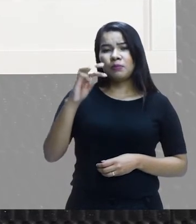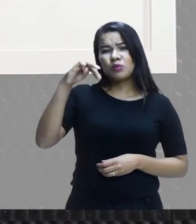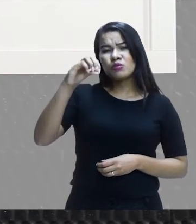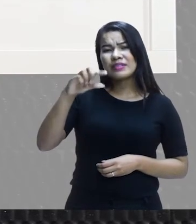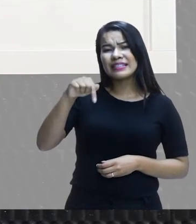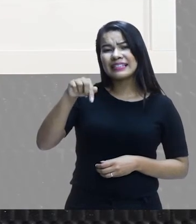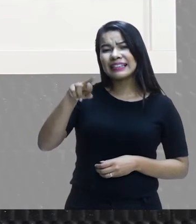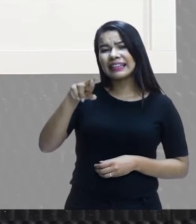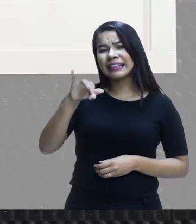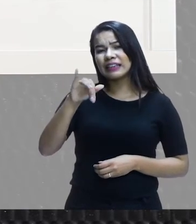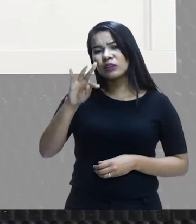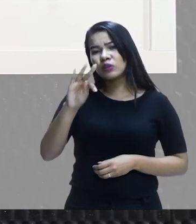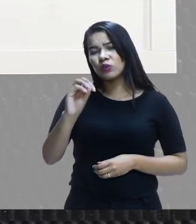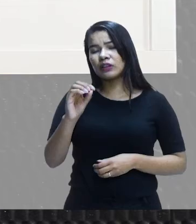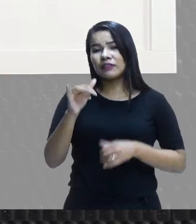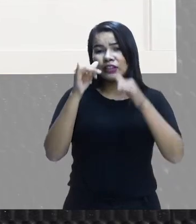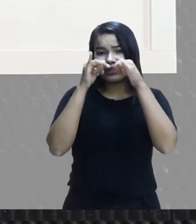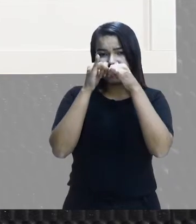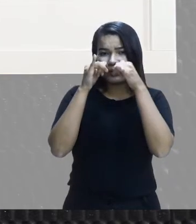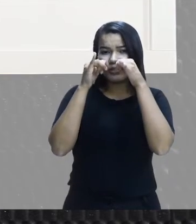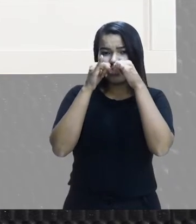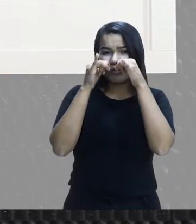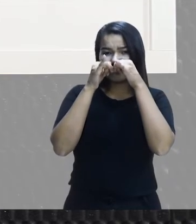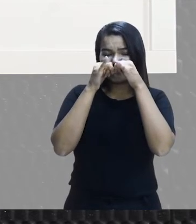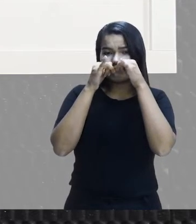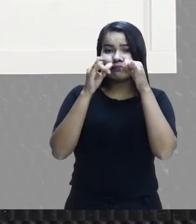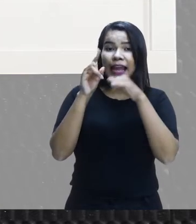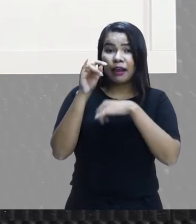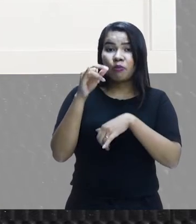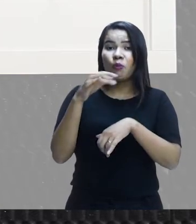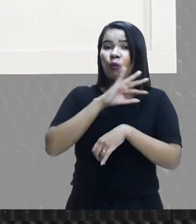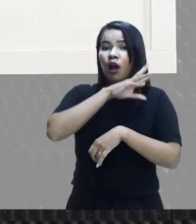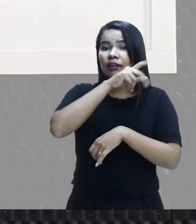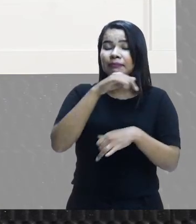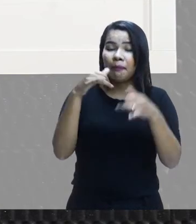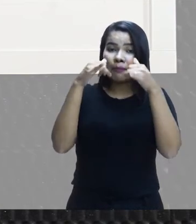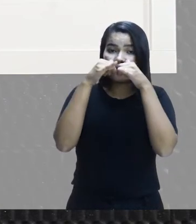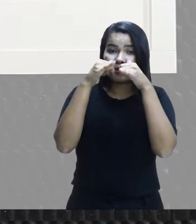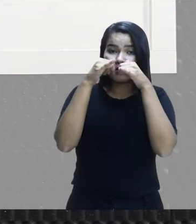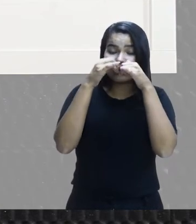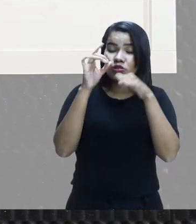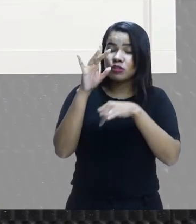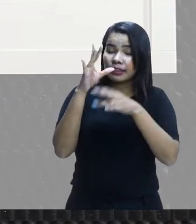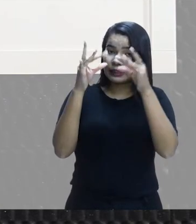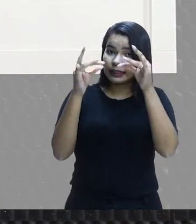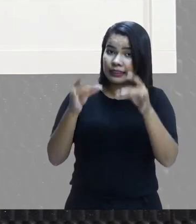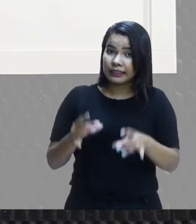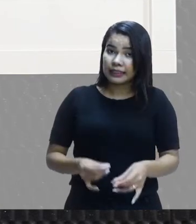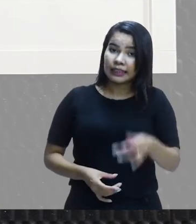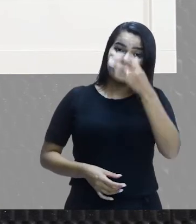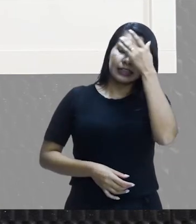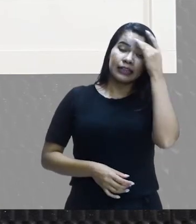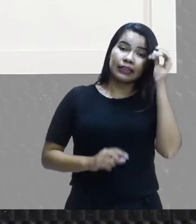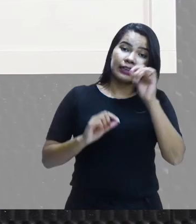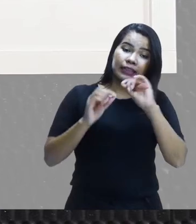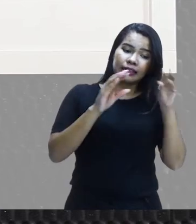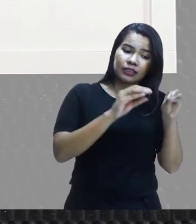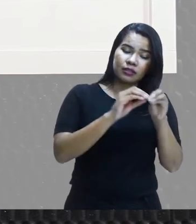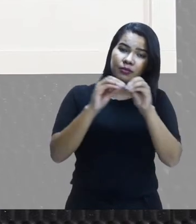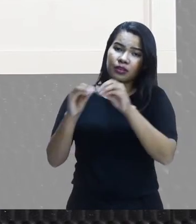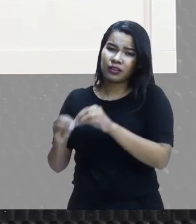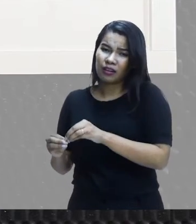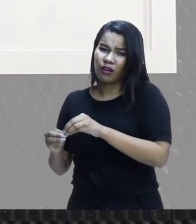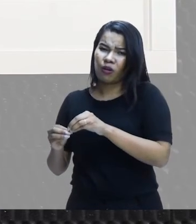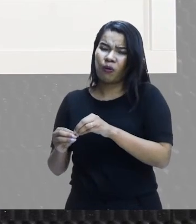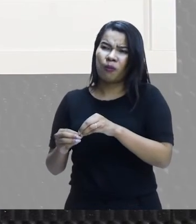é mosquito. Ele é um besouro, só para ter uma ideia, tá, ok? Ele é um besouro, só que detalhe, quem transmite a doença é o macho ou